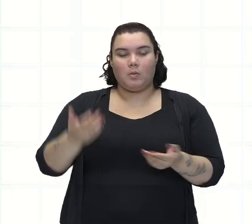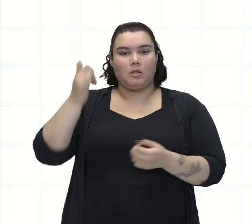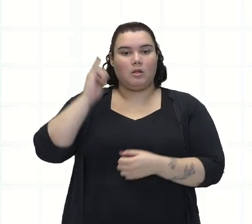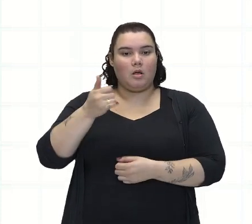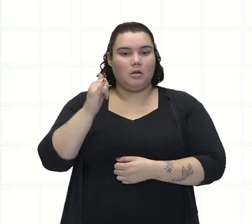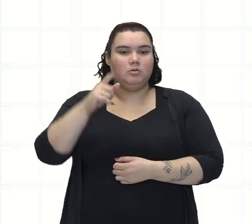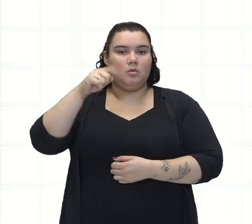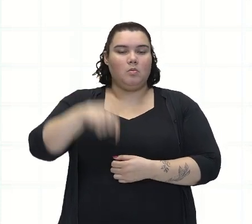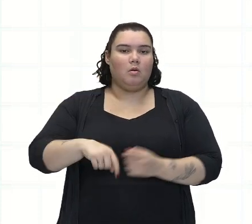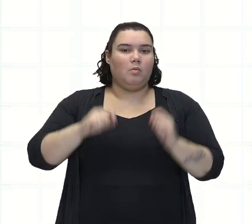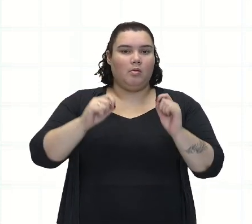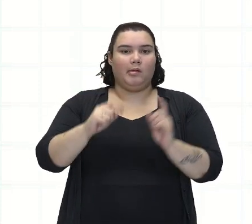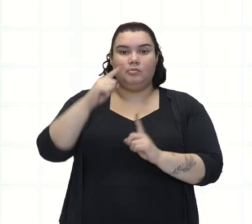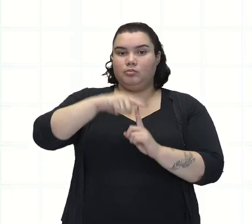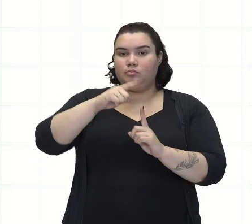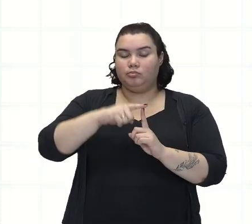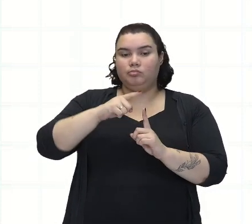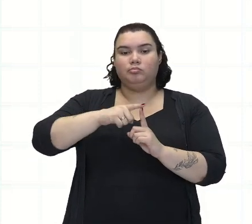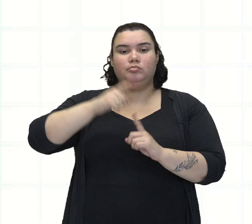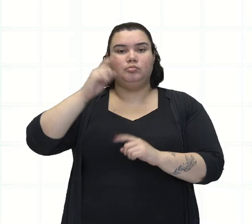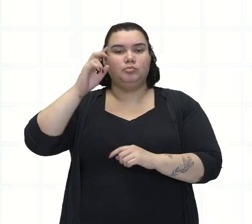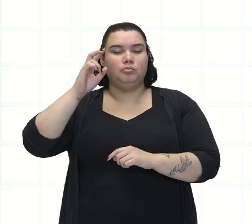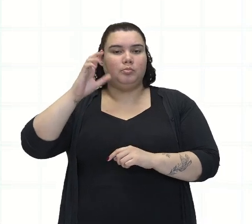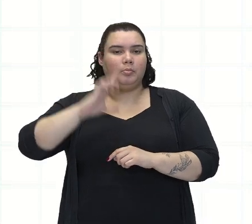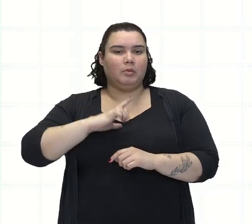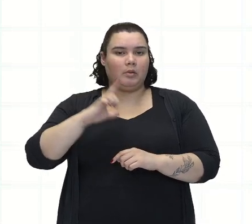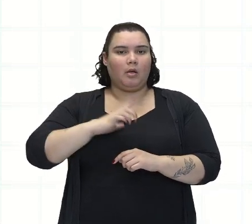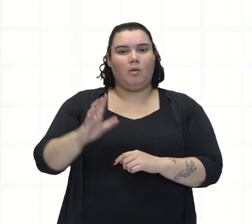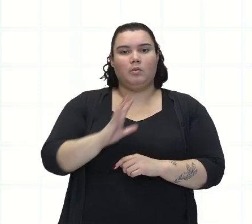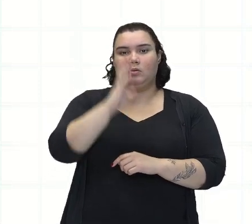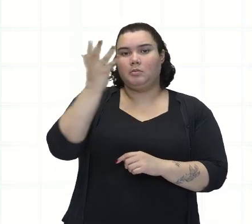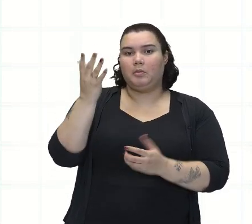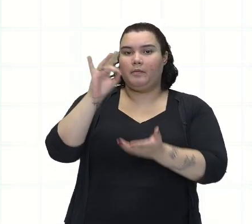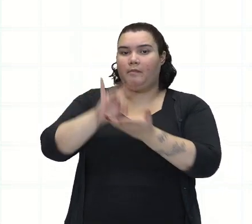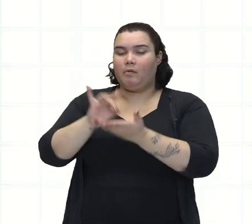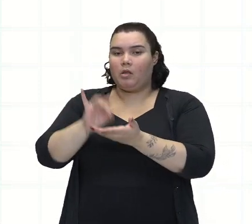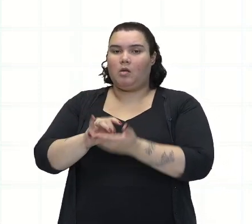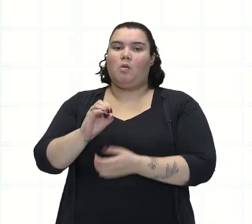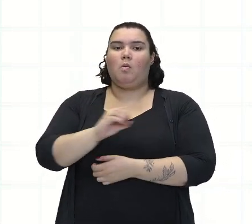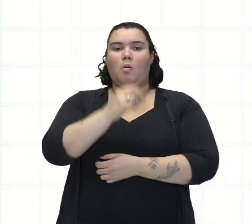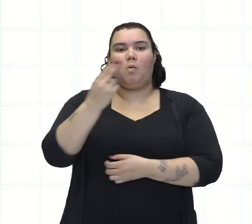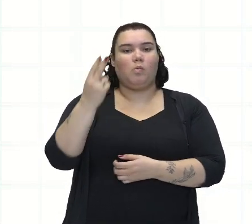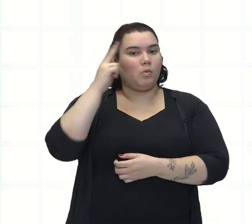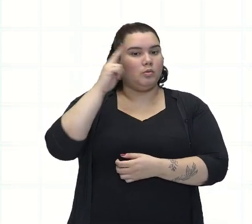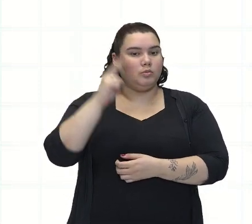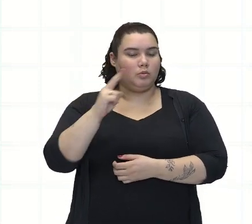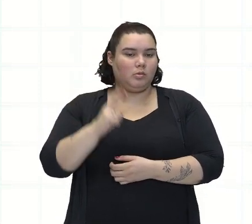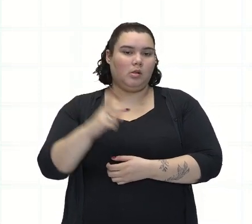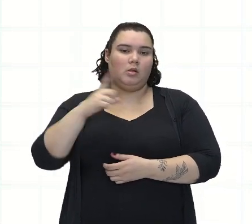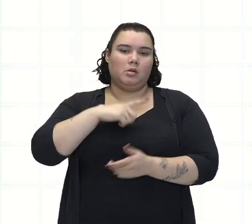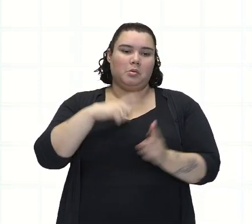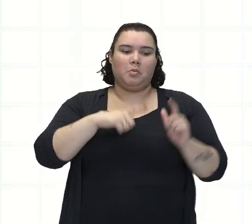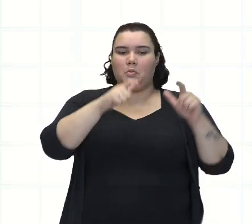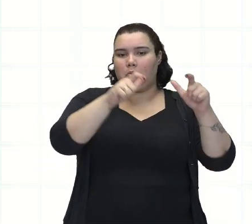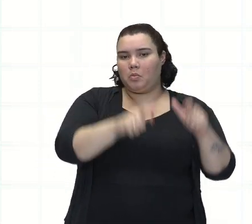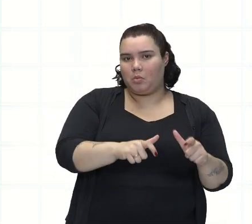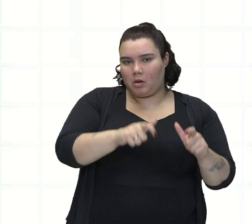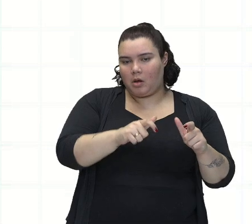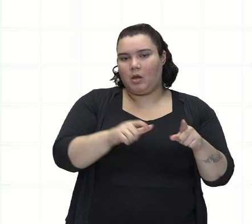fictícios, ocorridos em determinado lugar, né? Tempo, envolvendo